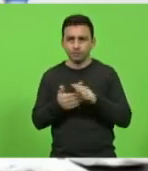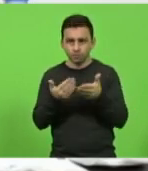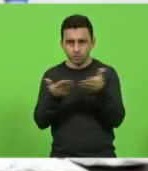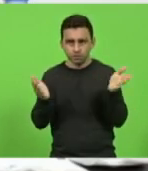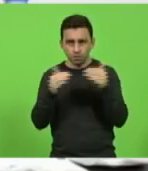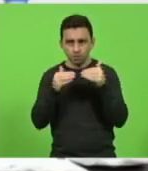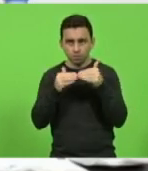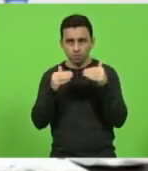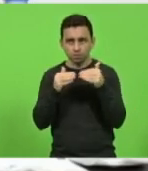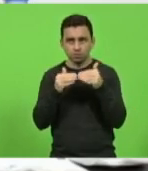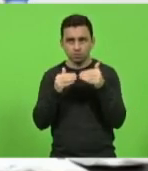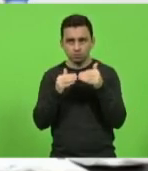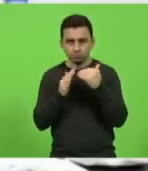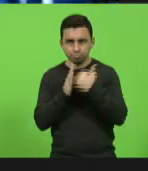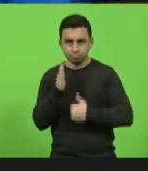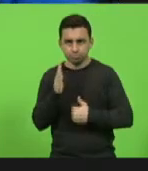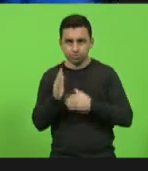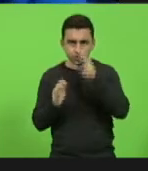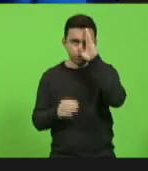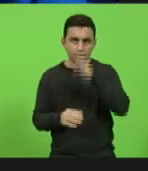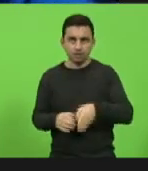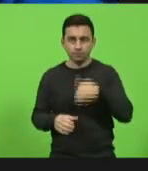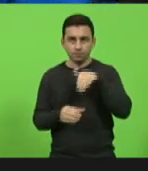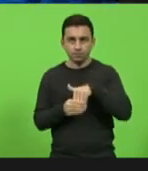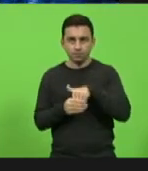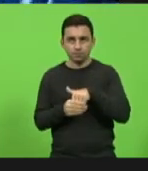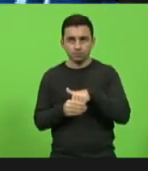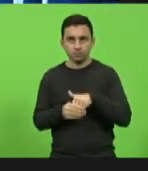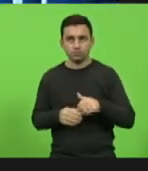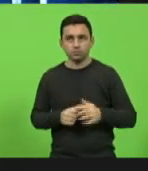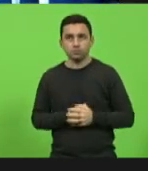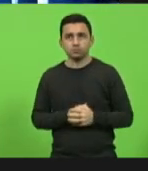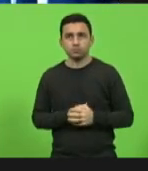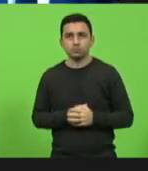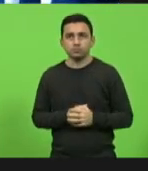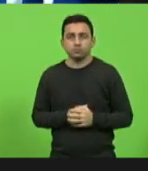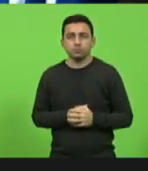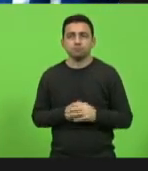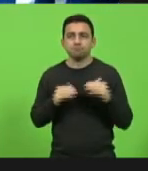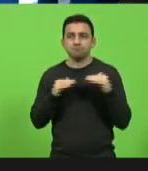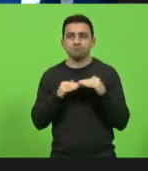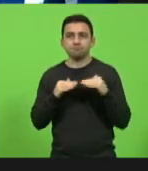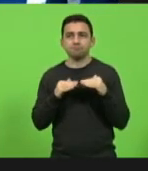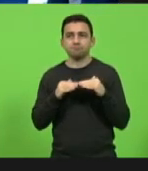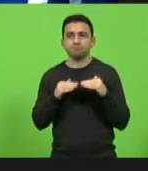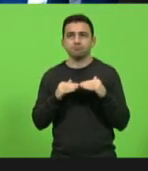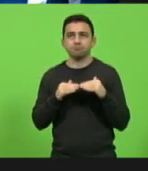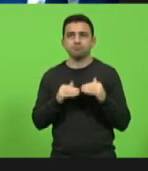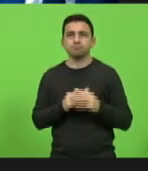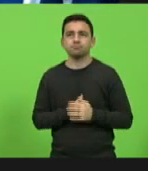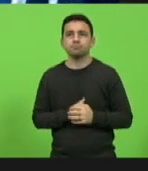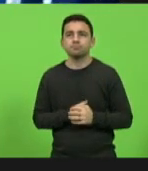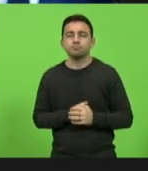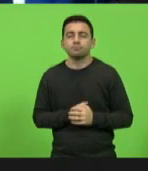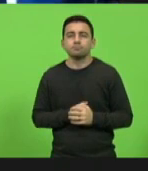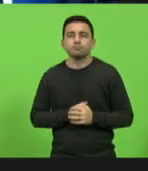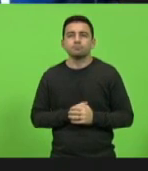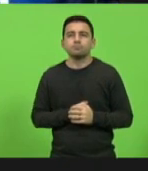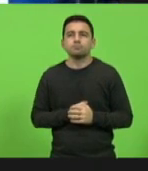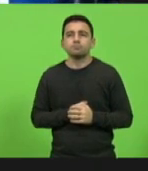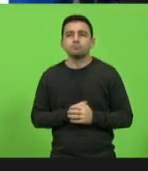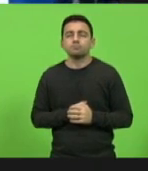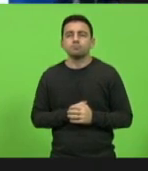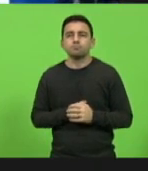com a supressão para irmos a votação perfeito de acordo Bom dia já acordou presidente